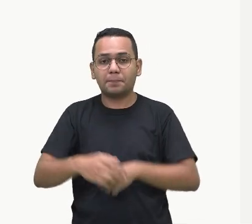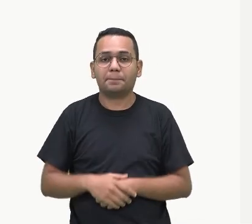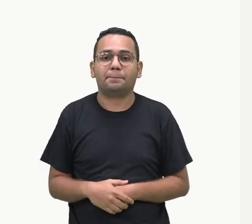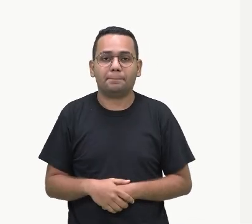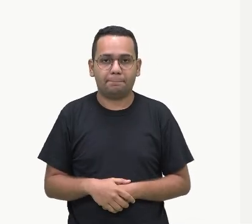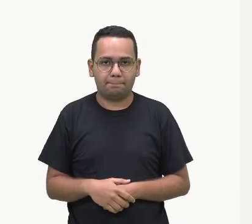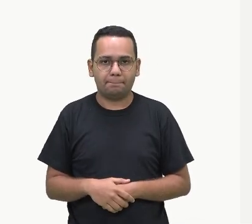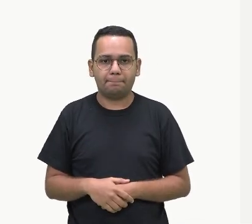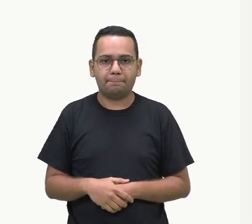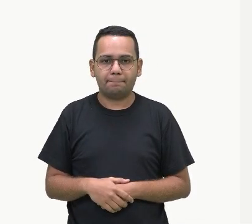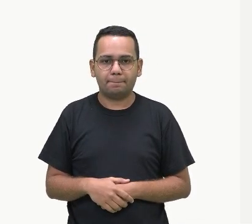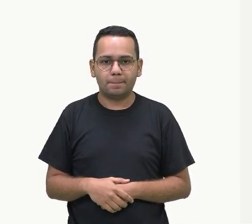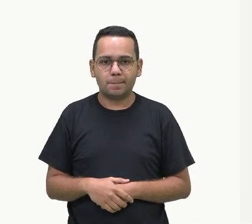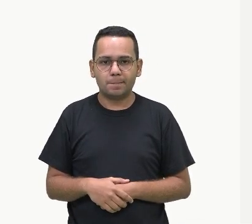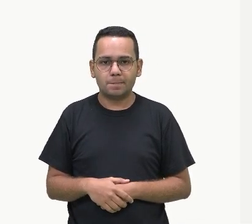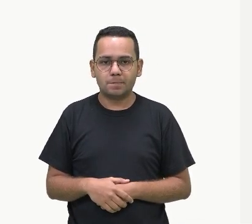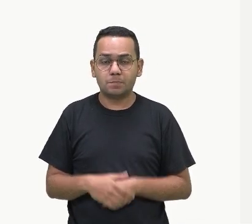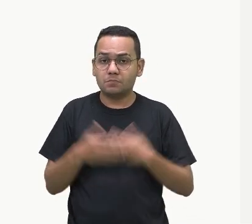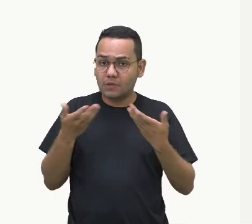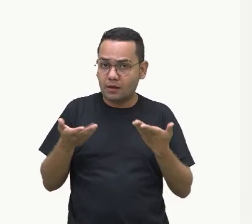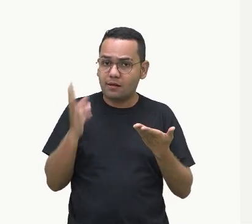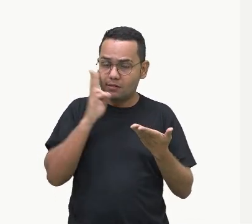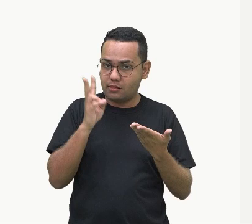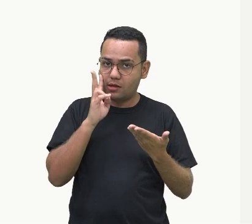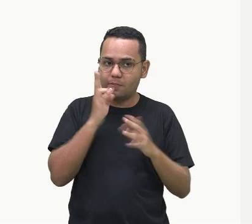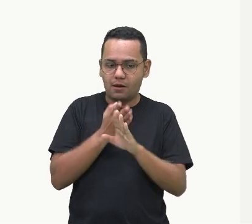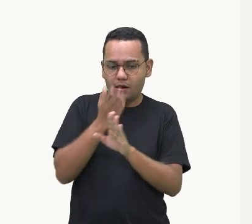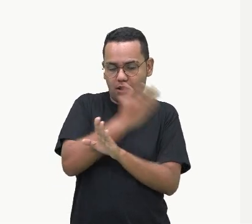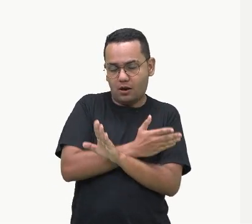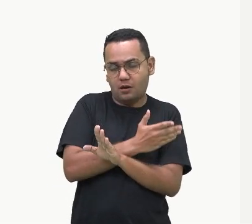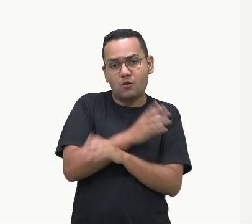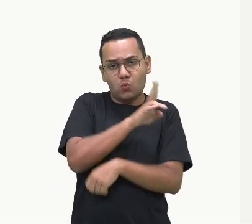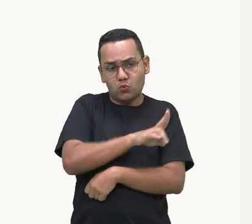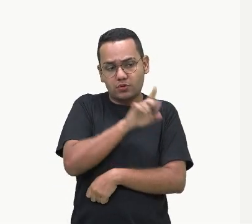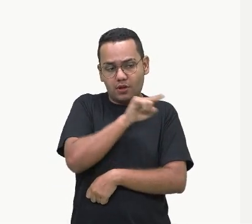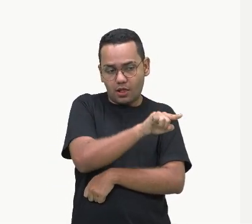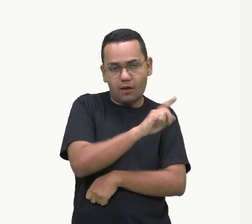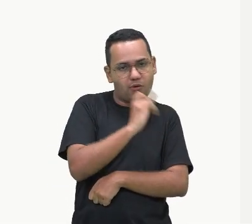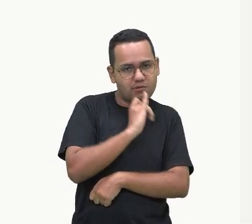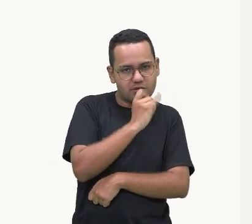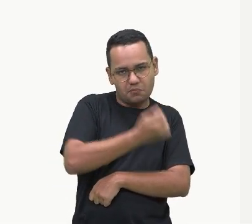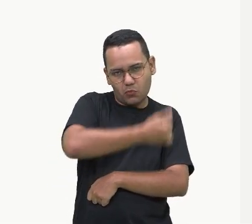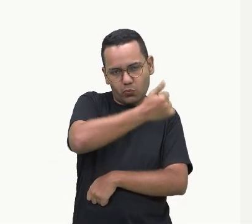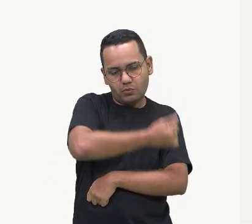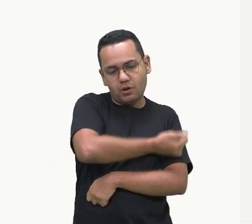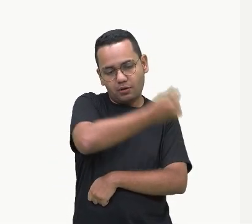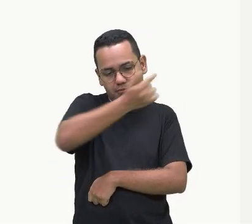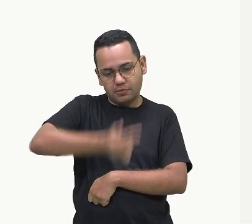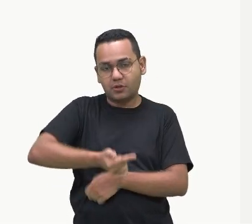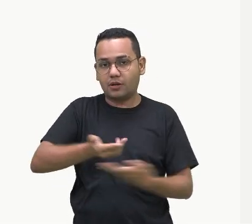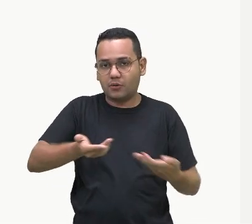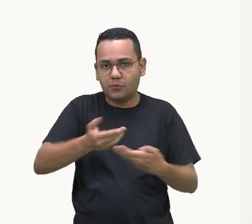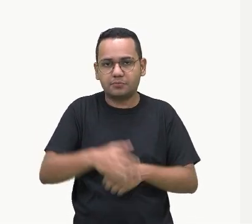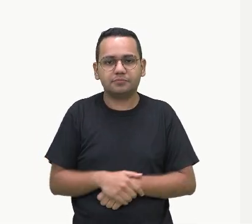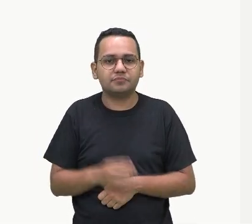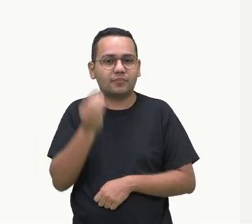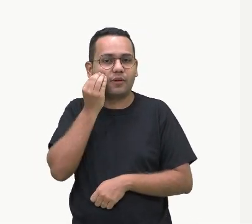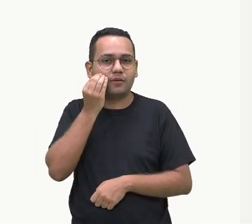MP. Agora há pouco eu tinha usado a primeira, né? Agora eu posso usar a segunda. Ó.